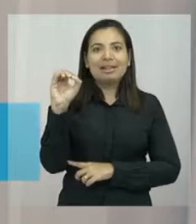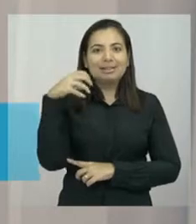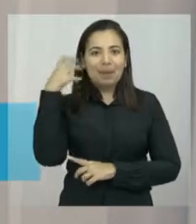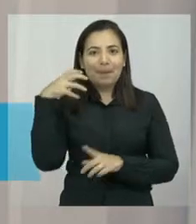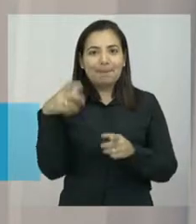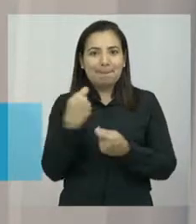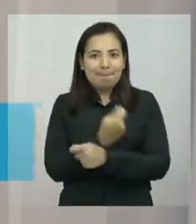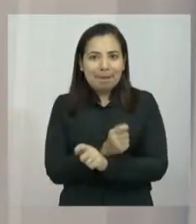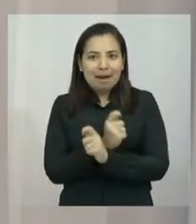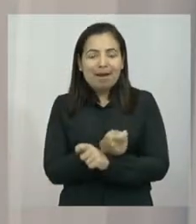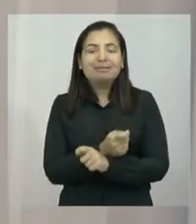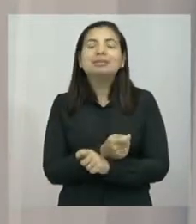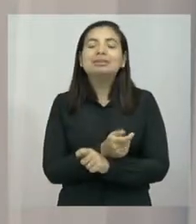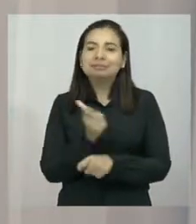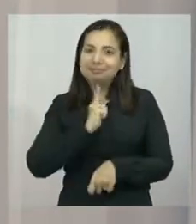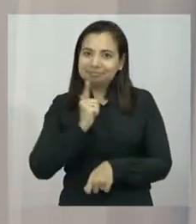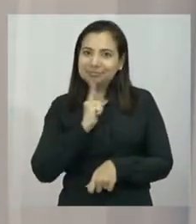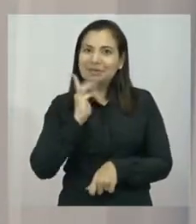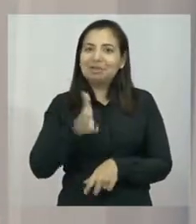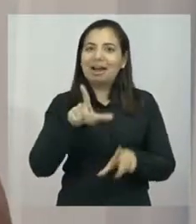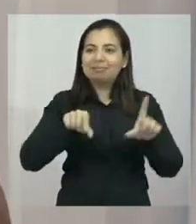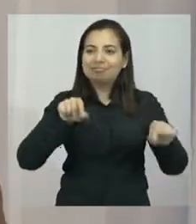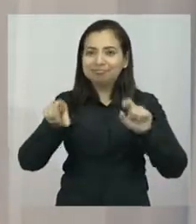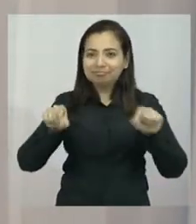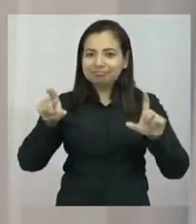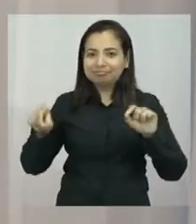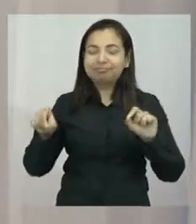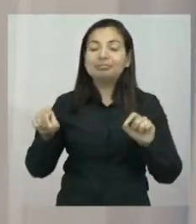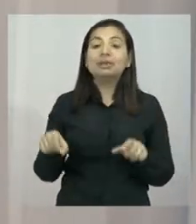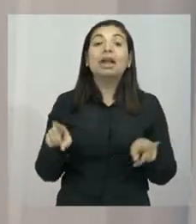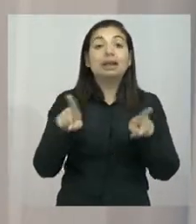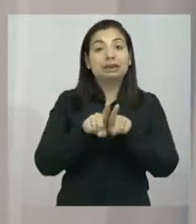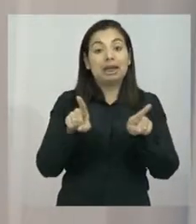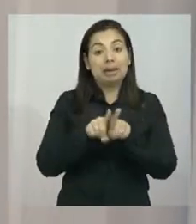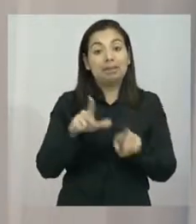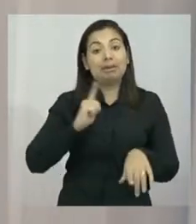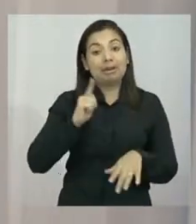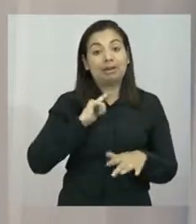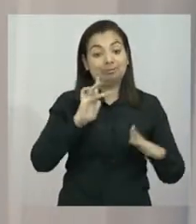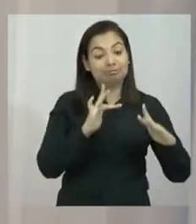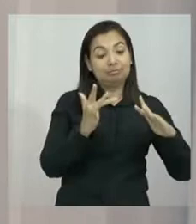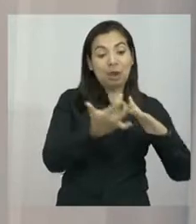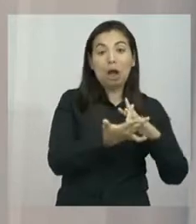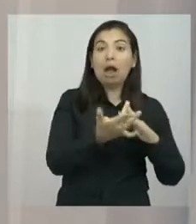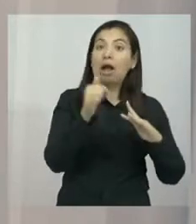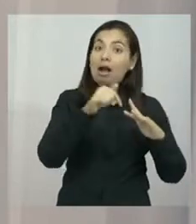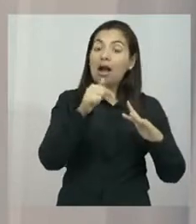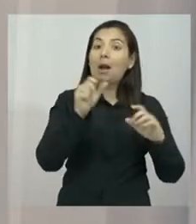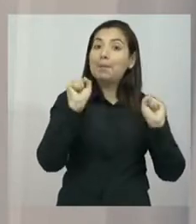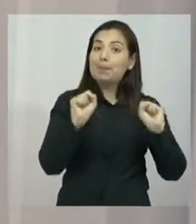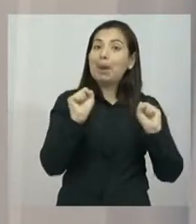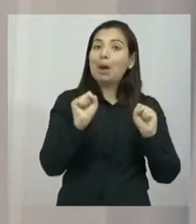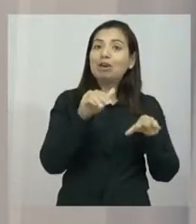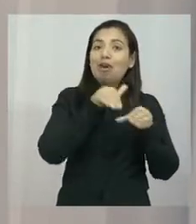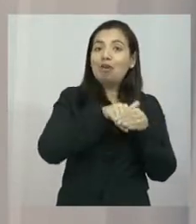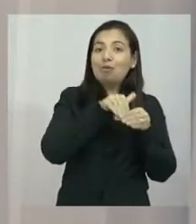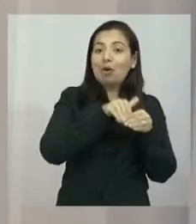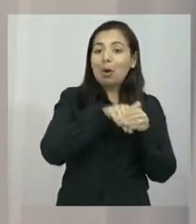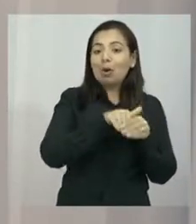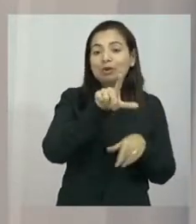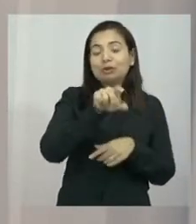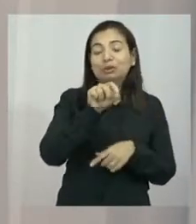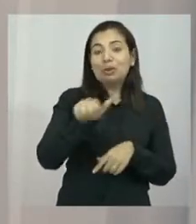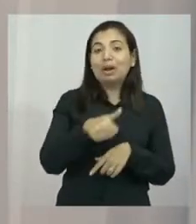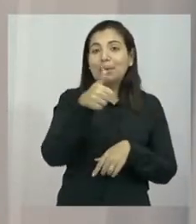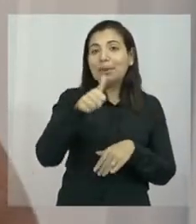Dentre essas 10, além nas redes sociais, também pessoas poderão estar votando, né? Então, assim, eu convido